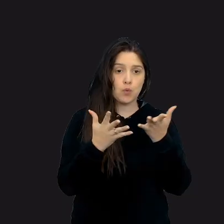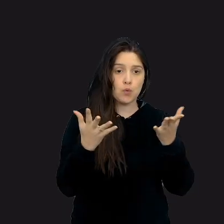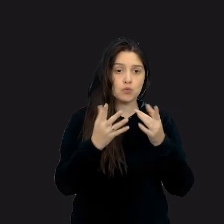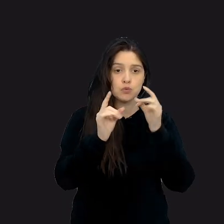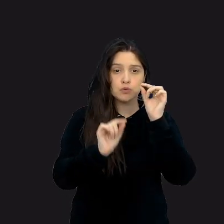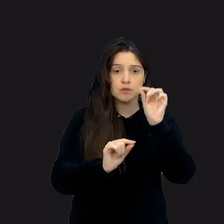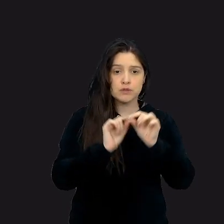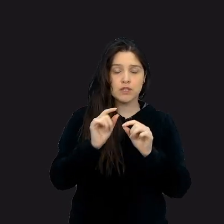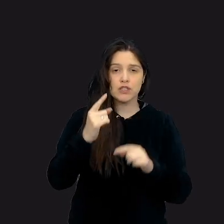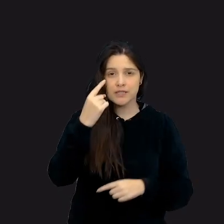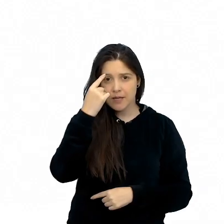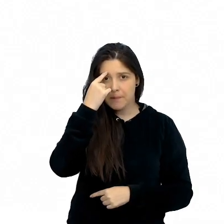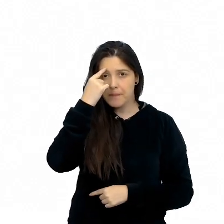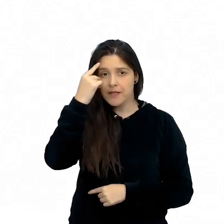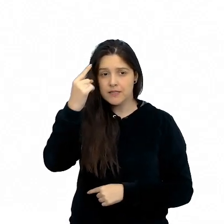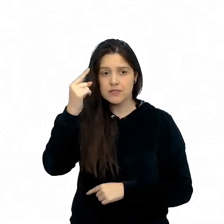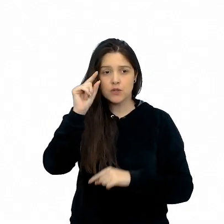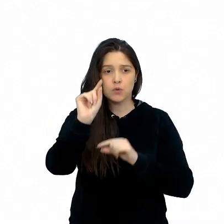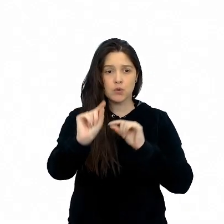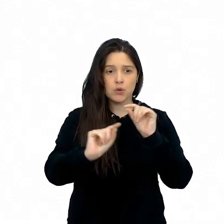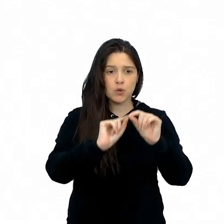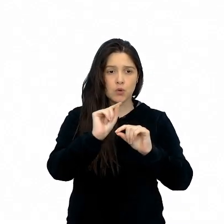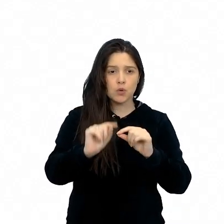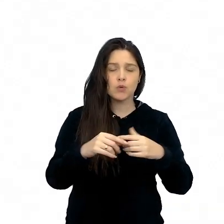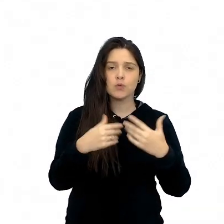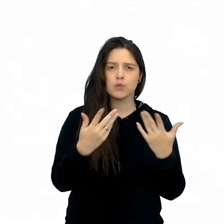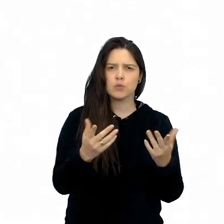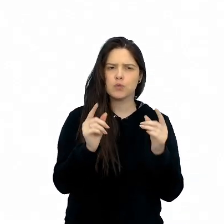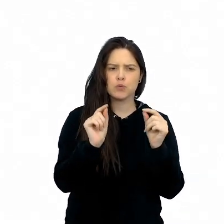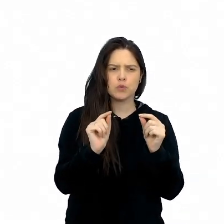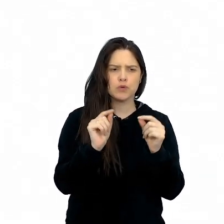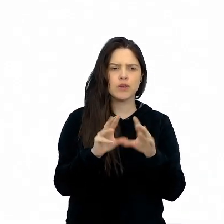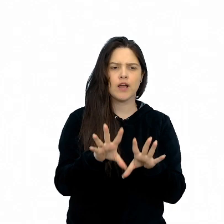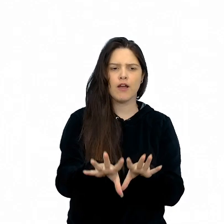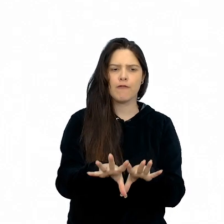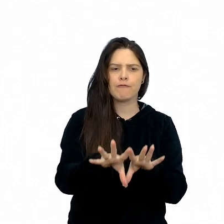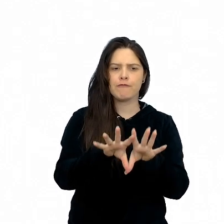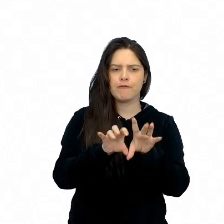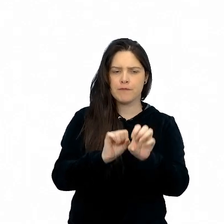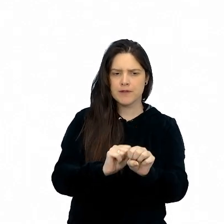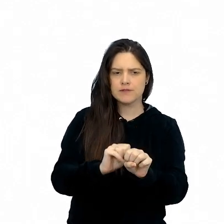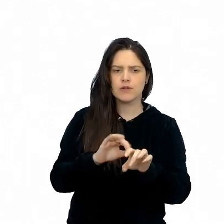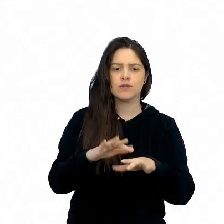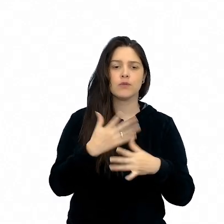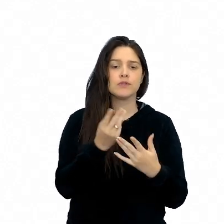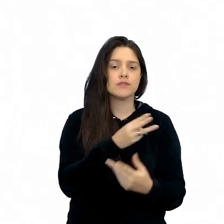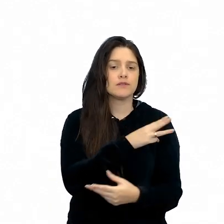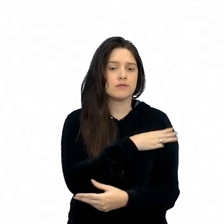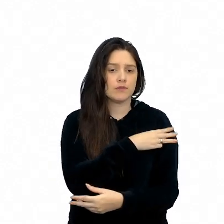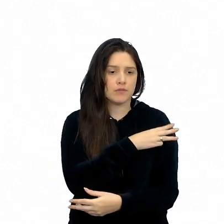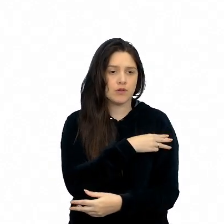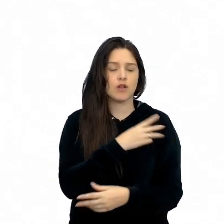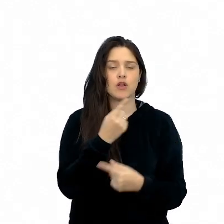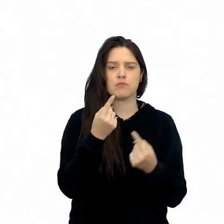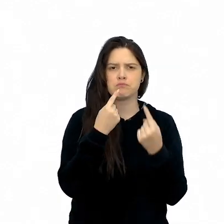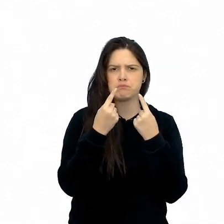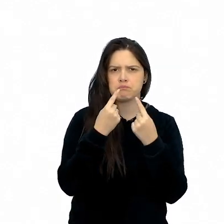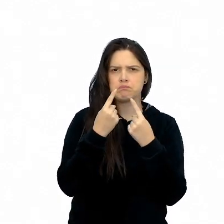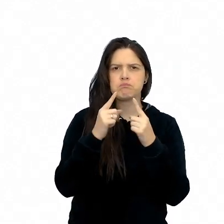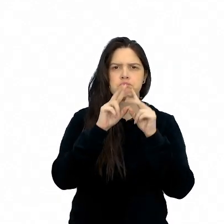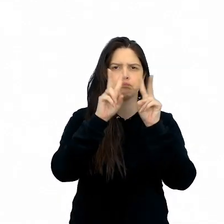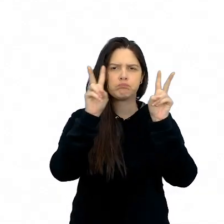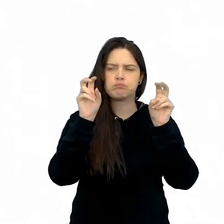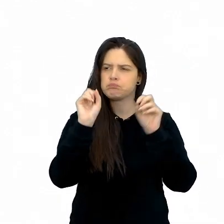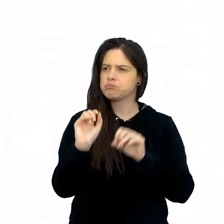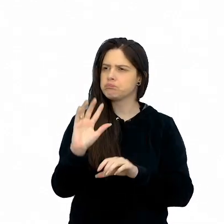que a gente está pensando, o que a gente vai fazer, né? Então, nossa programação da nossa primeira série do ensino médio, hoje nós vamos discutir a situação